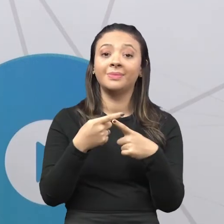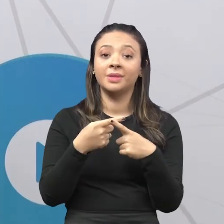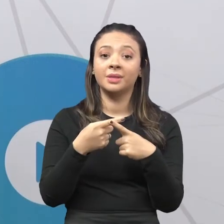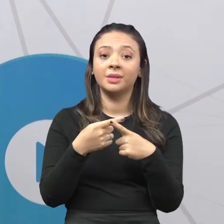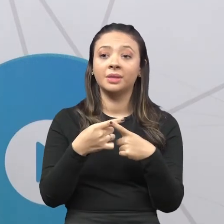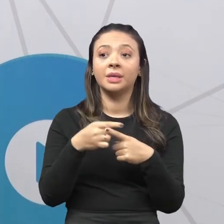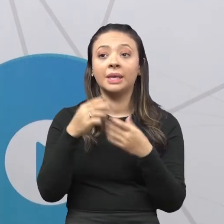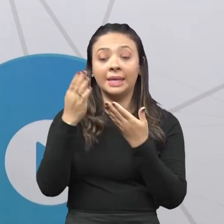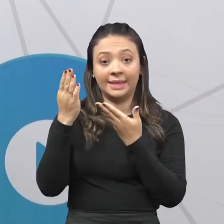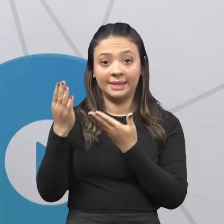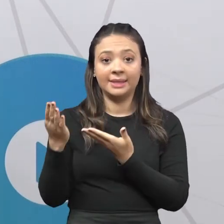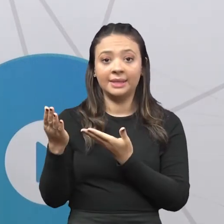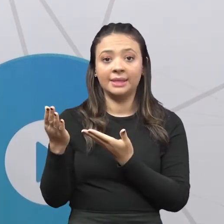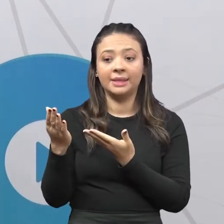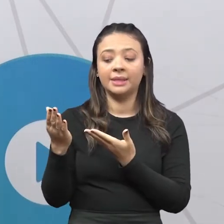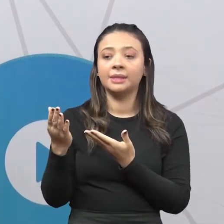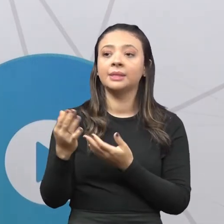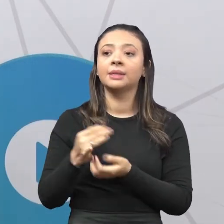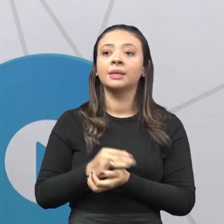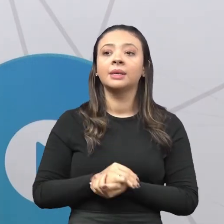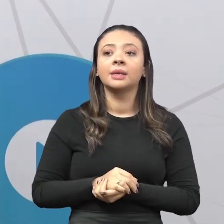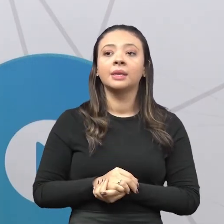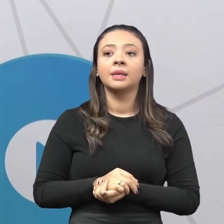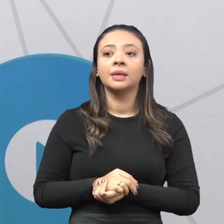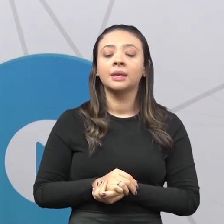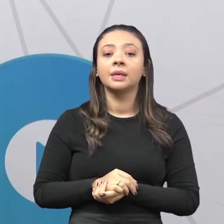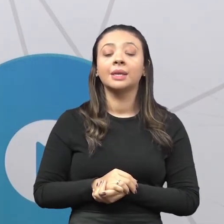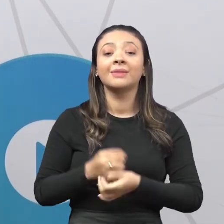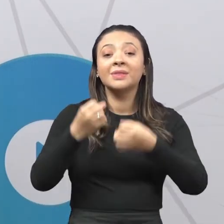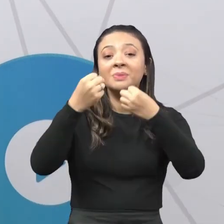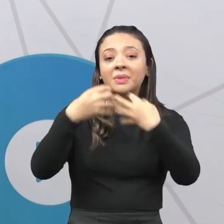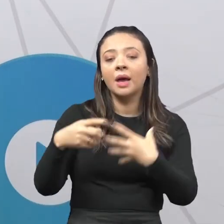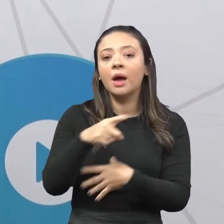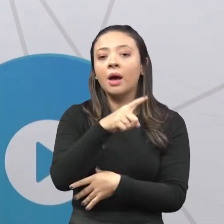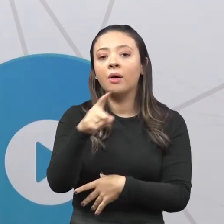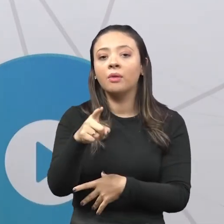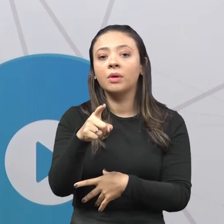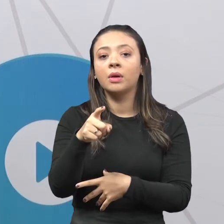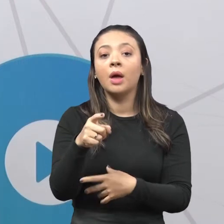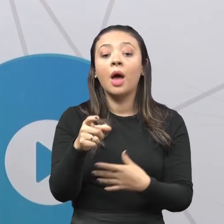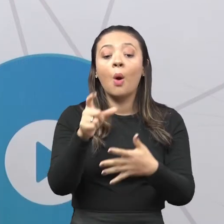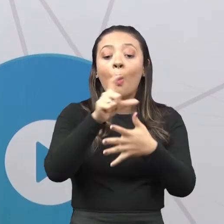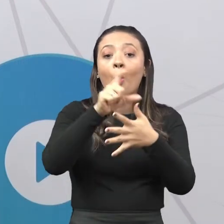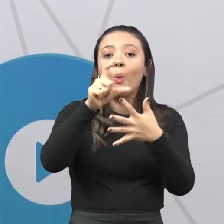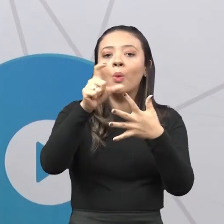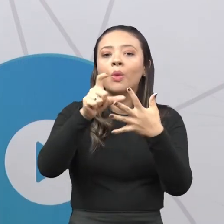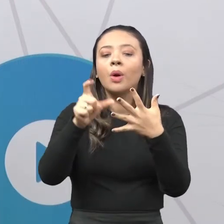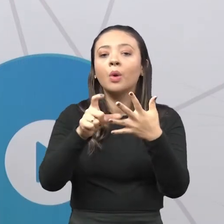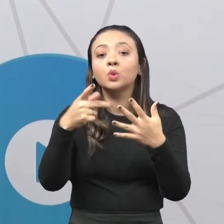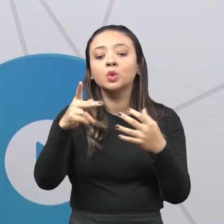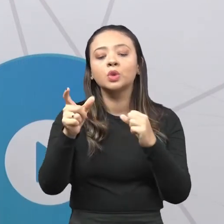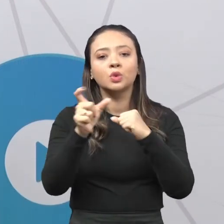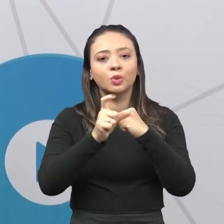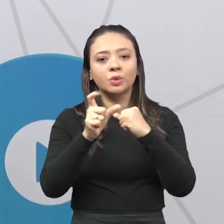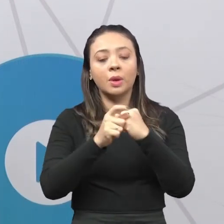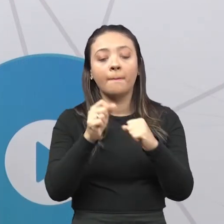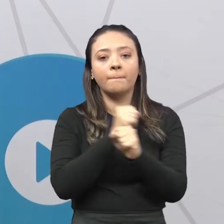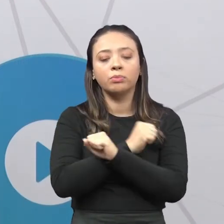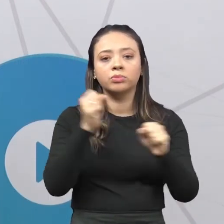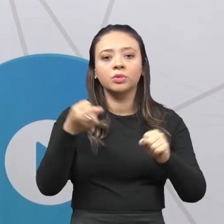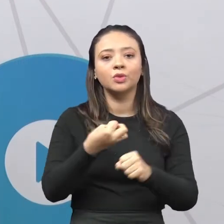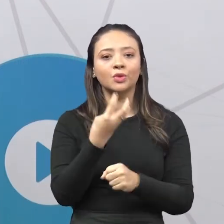são justamente os quantificadores que vai dar para você o plural do seu substantivo incontável, ok? A gente também tem